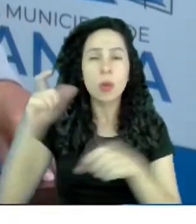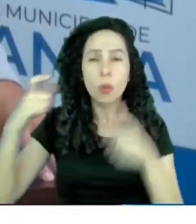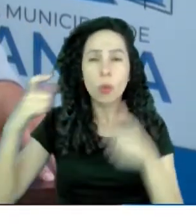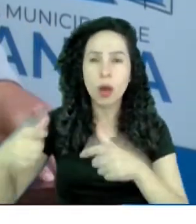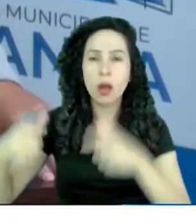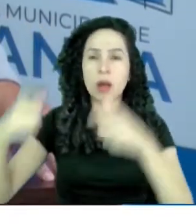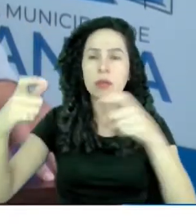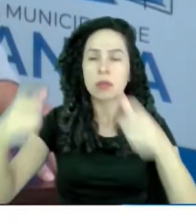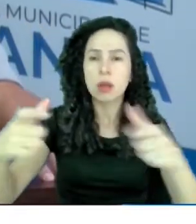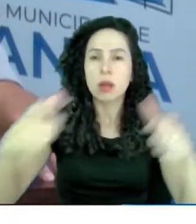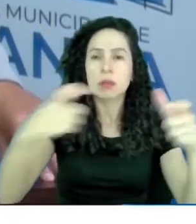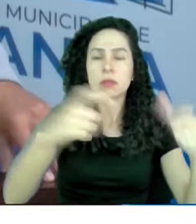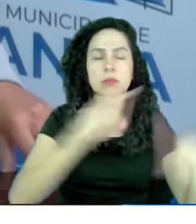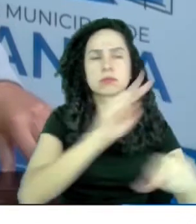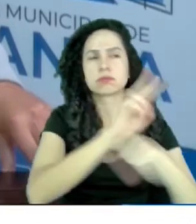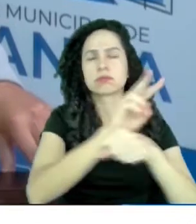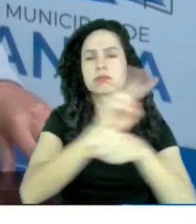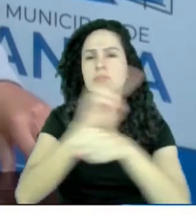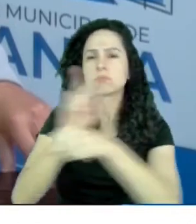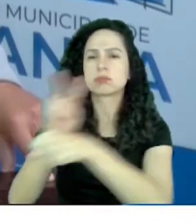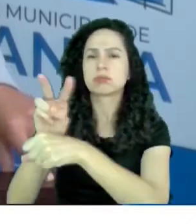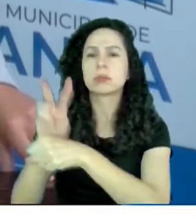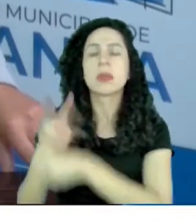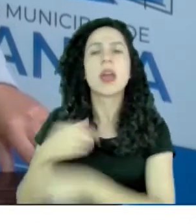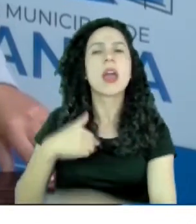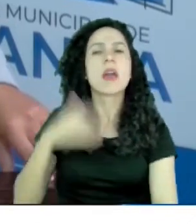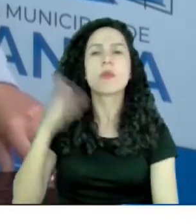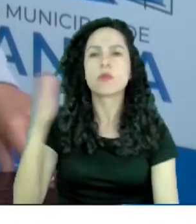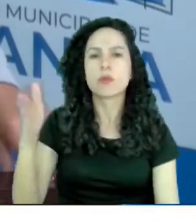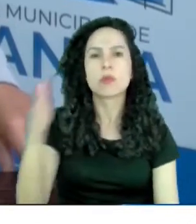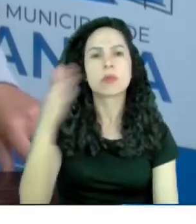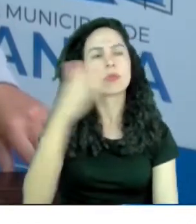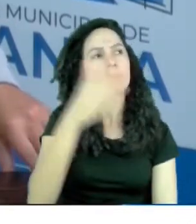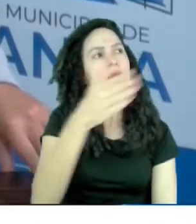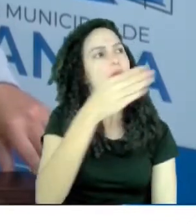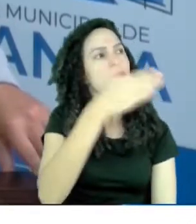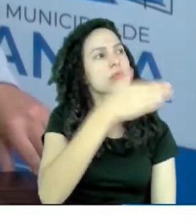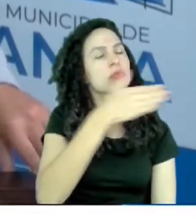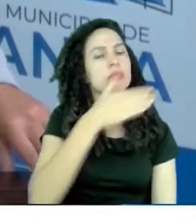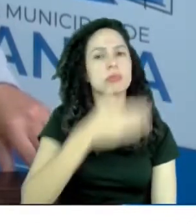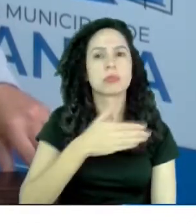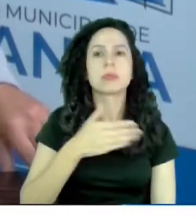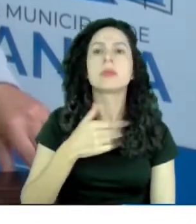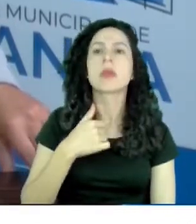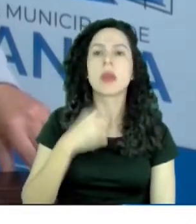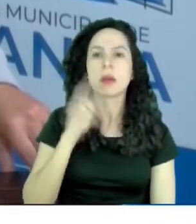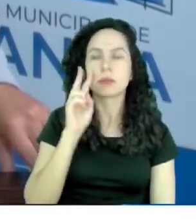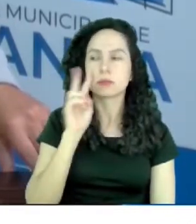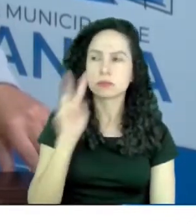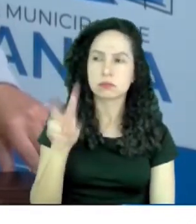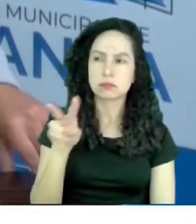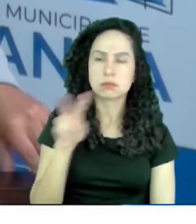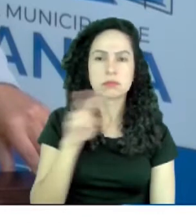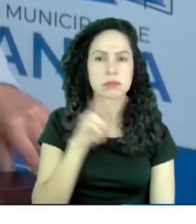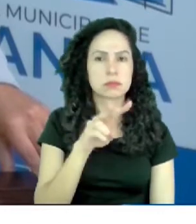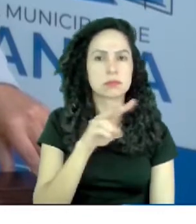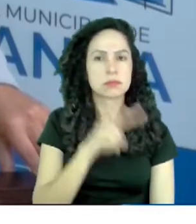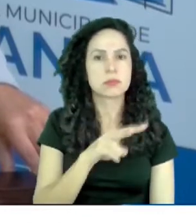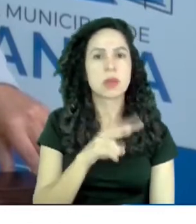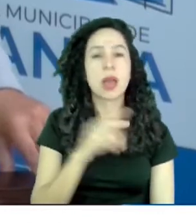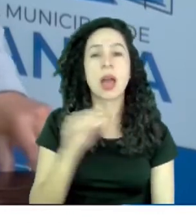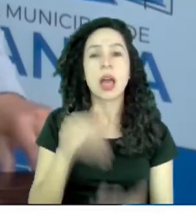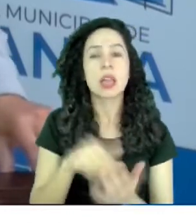todos os pontos. Eu fui em loco e acompanhei no último dia